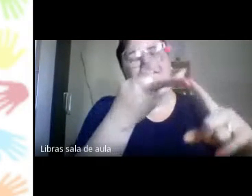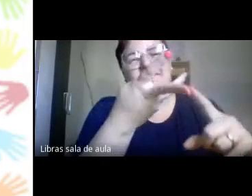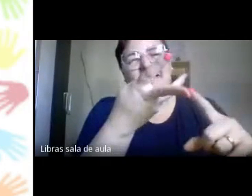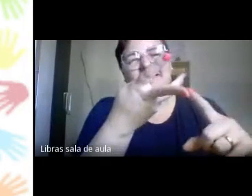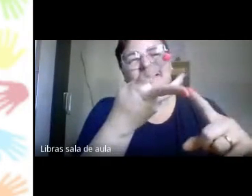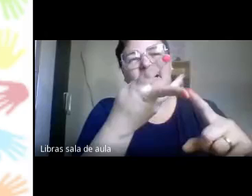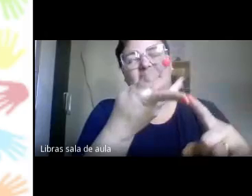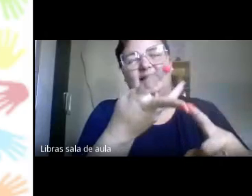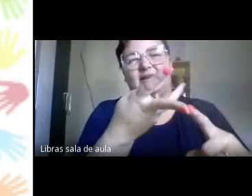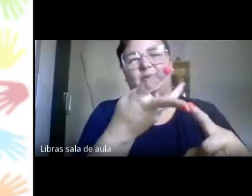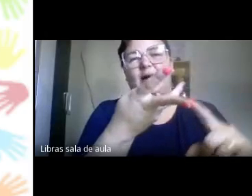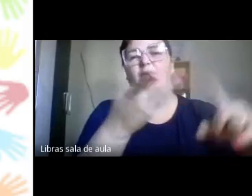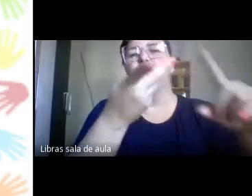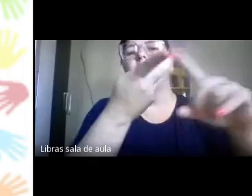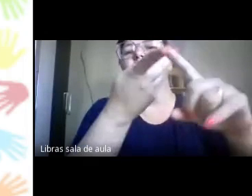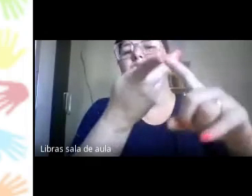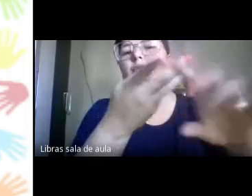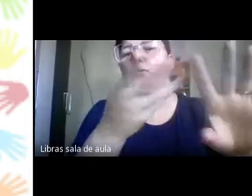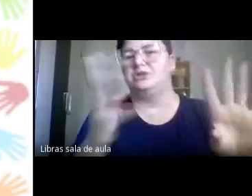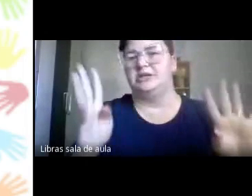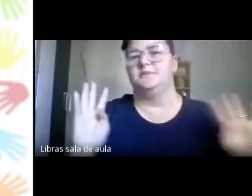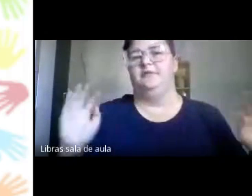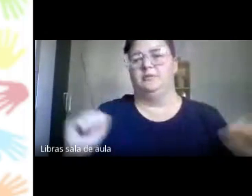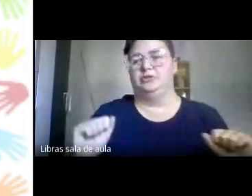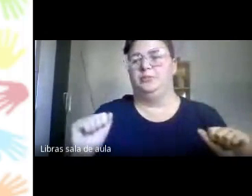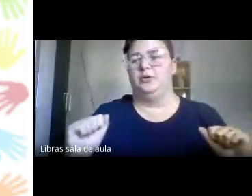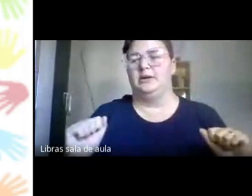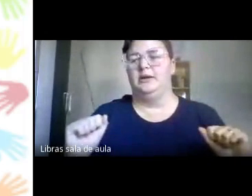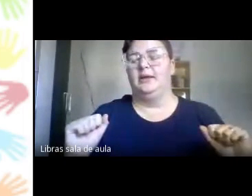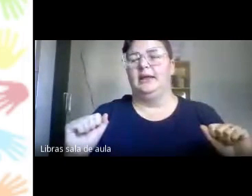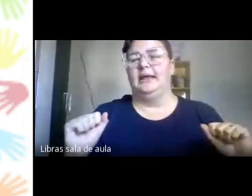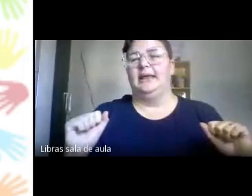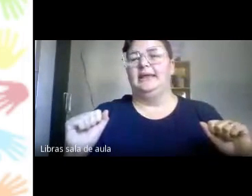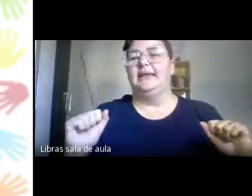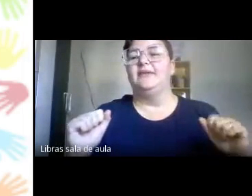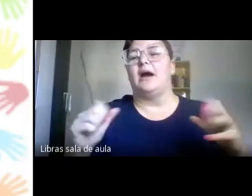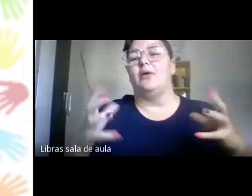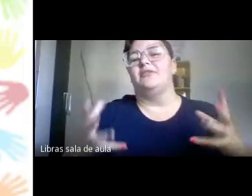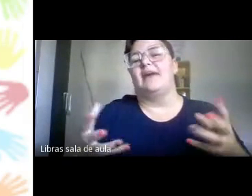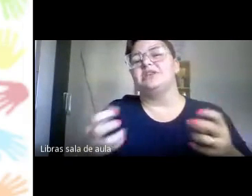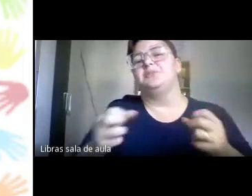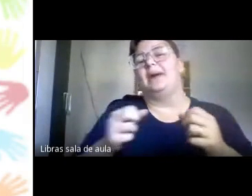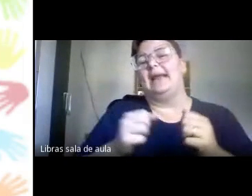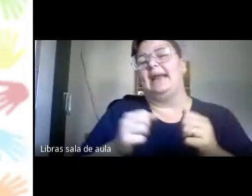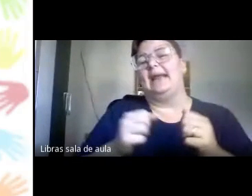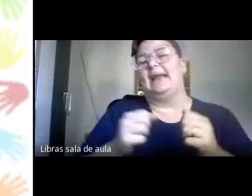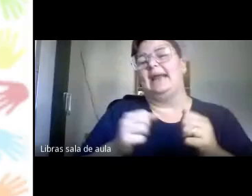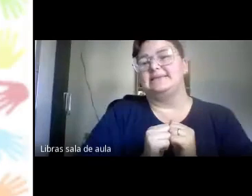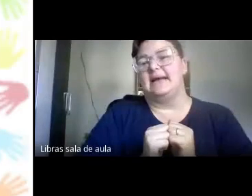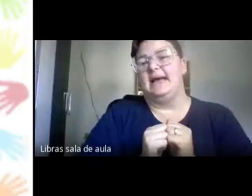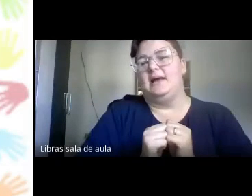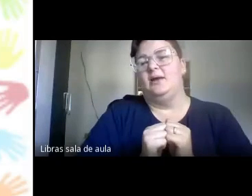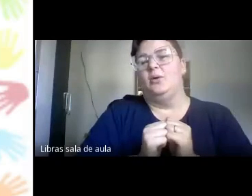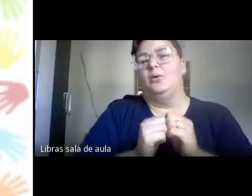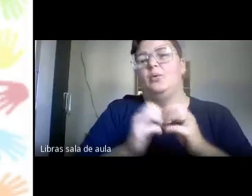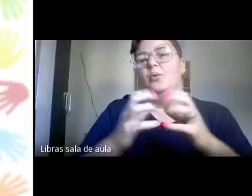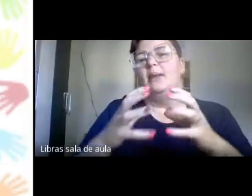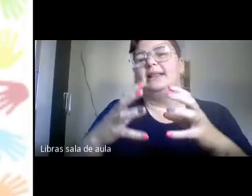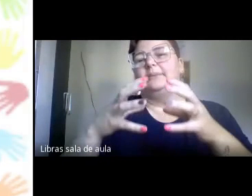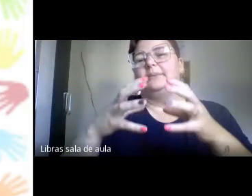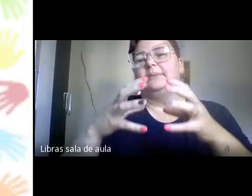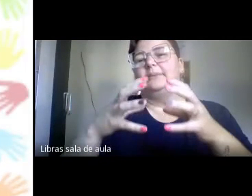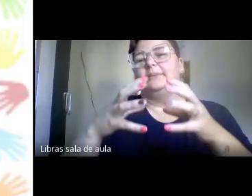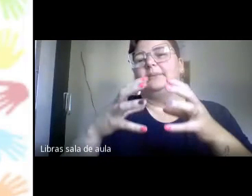com deficiência intelectual e do aluno com autismo, vamos supor. E ao invés de parar e pensar